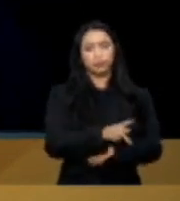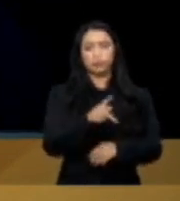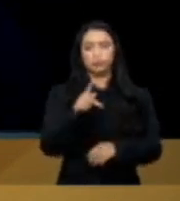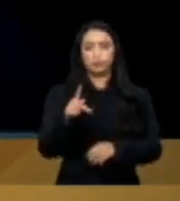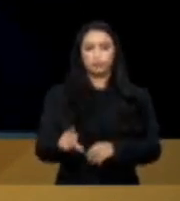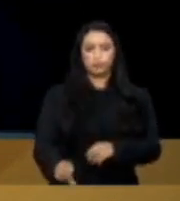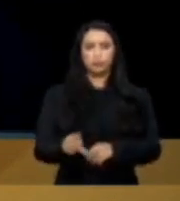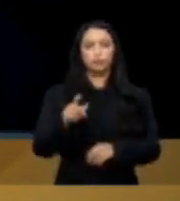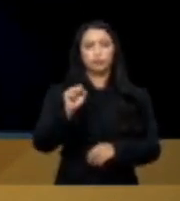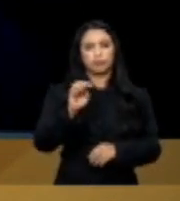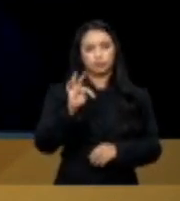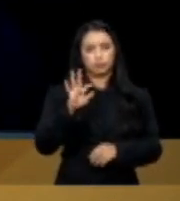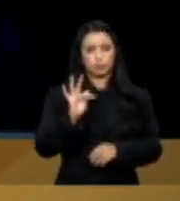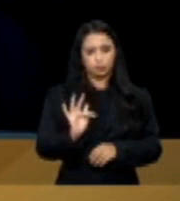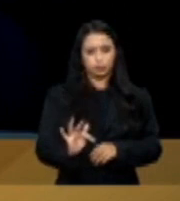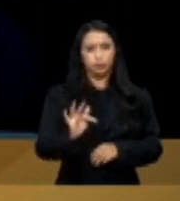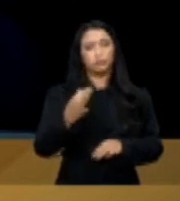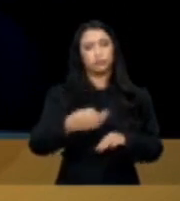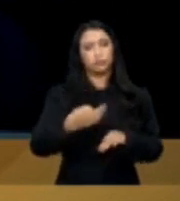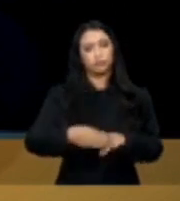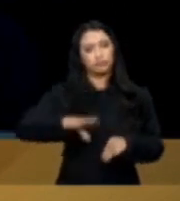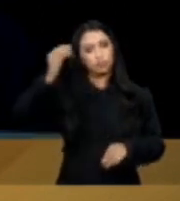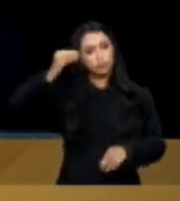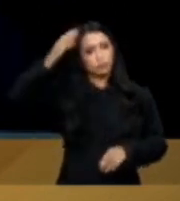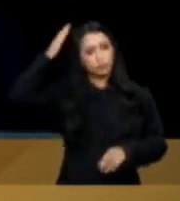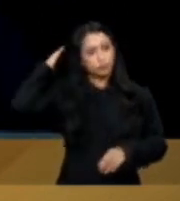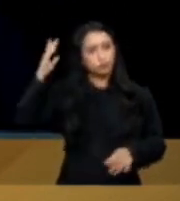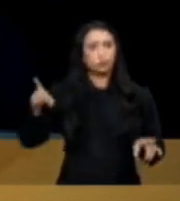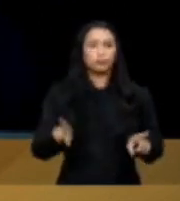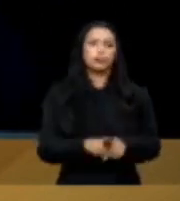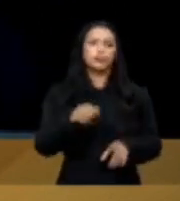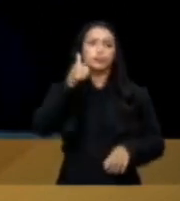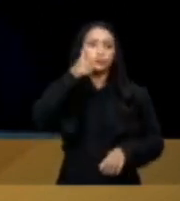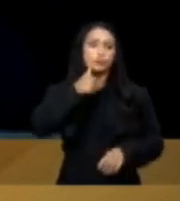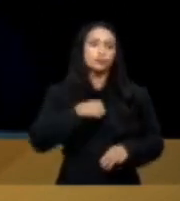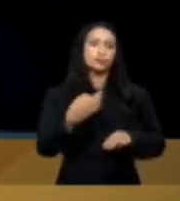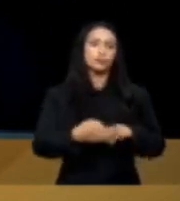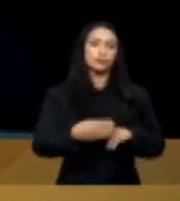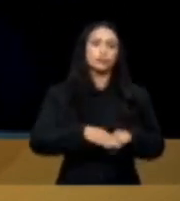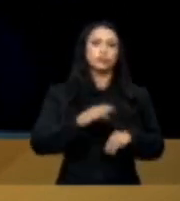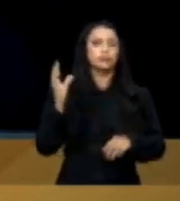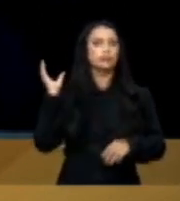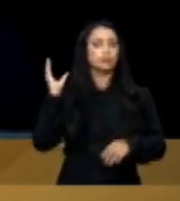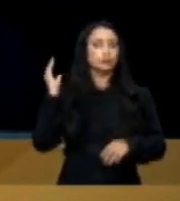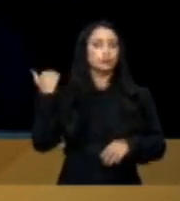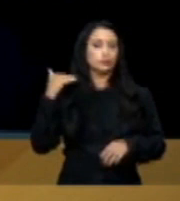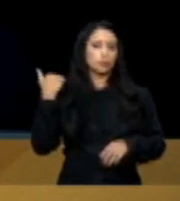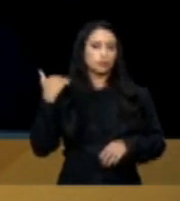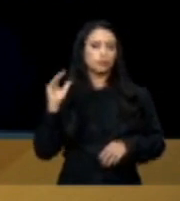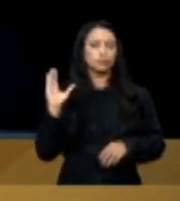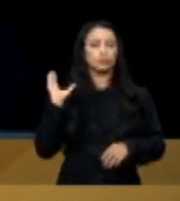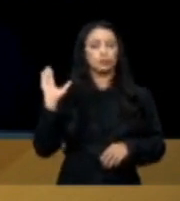Luiz Fux. Cumprimento as excelentíssimas senhoras ministras Carmen Lúcia e Rosa